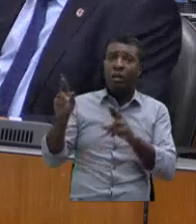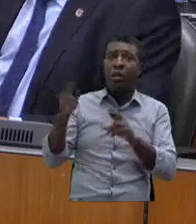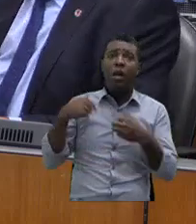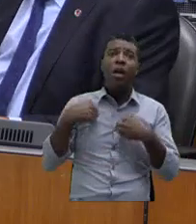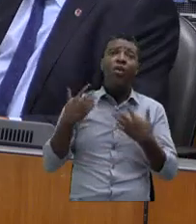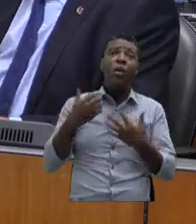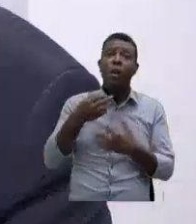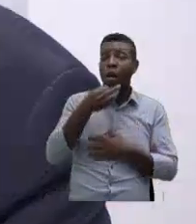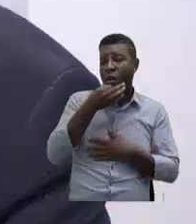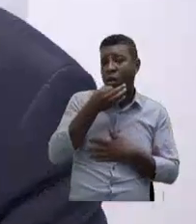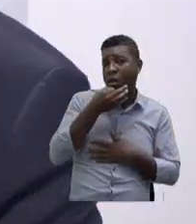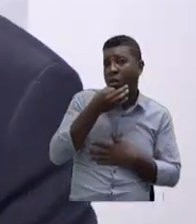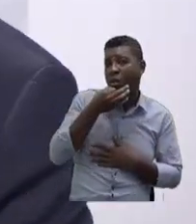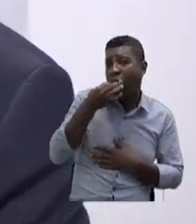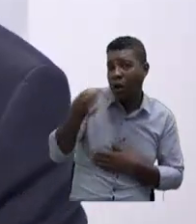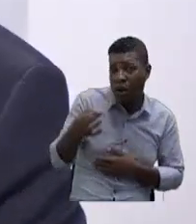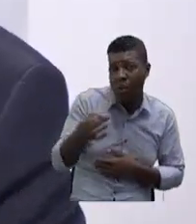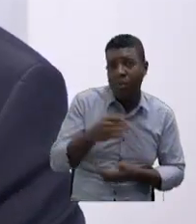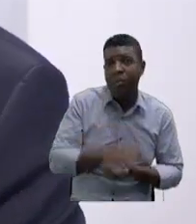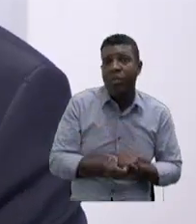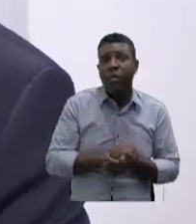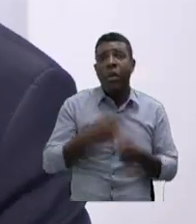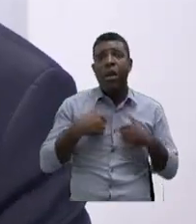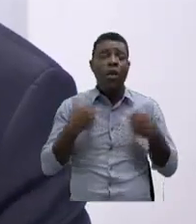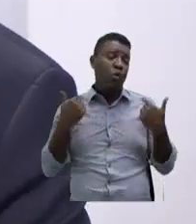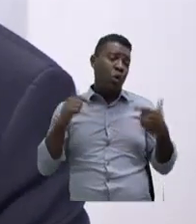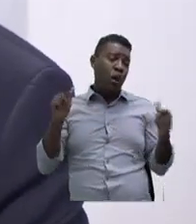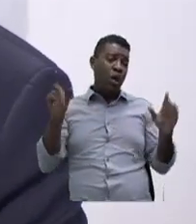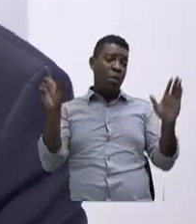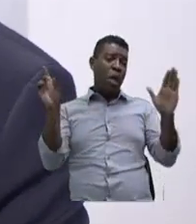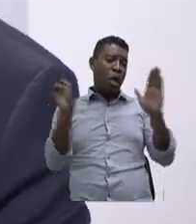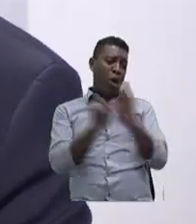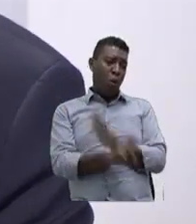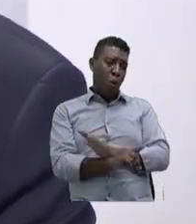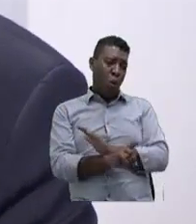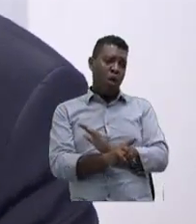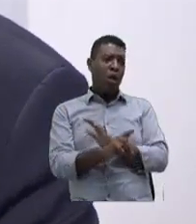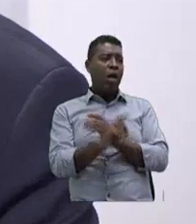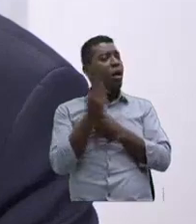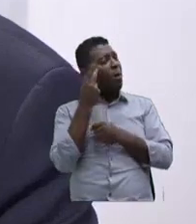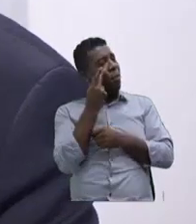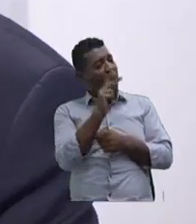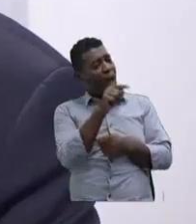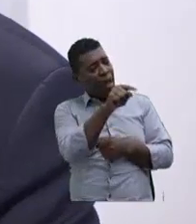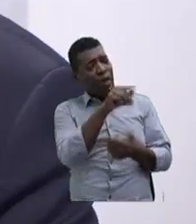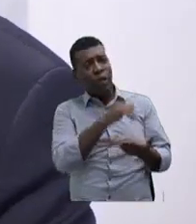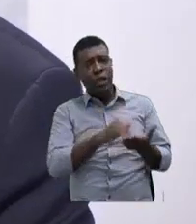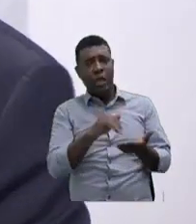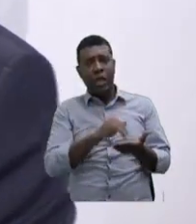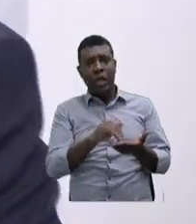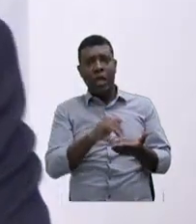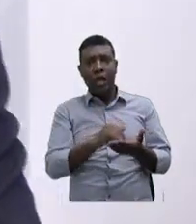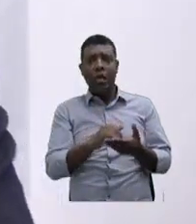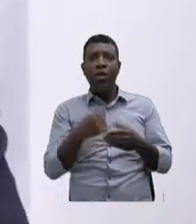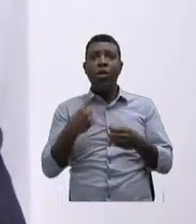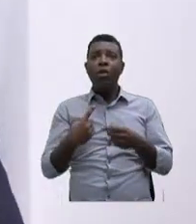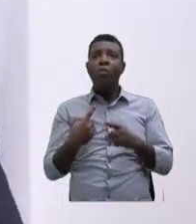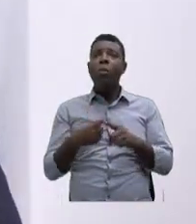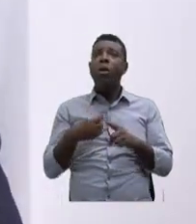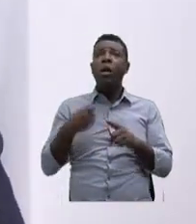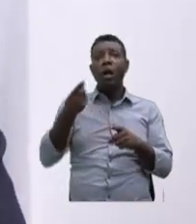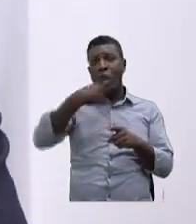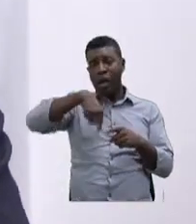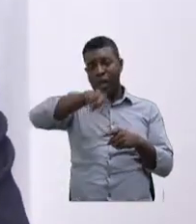sugestão. Eu até que não tenho muitas perguntas aqui a fazer ao secretário, até porque a gente procura acompanhar o